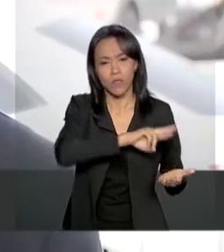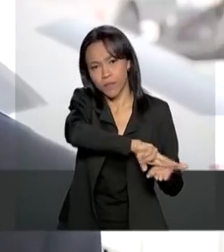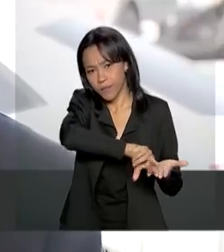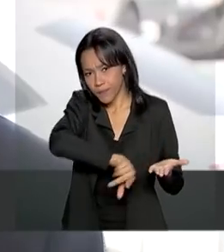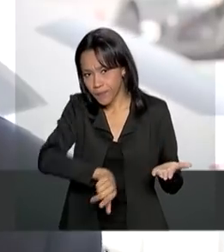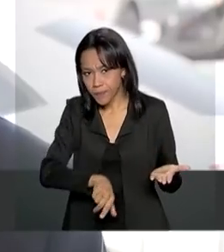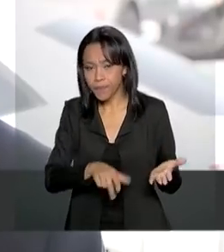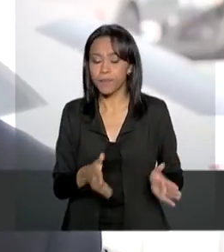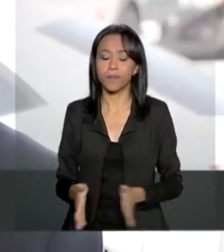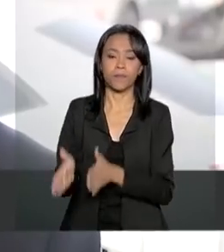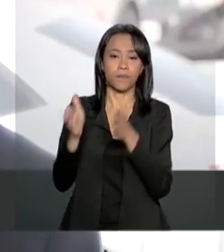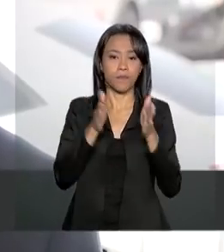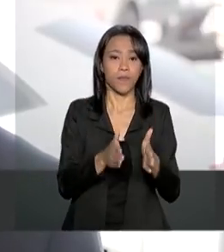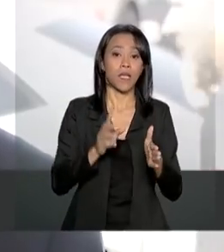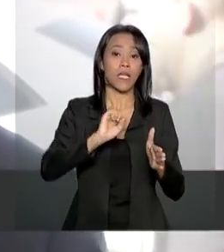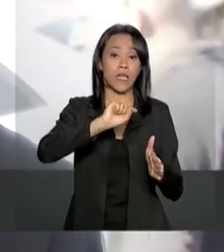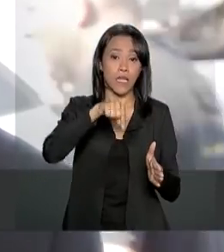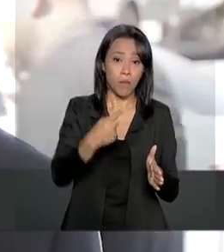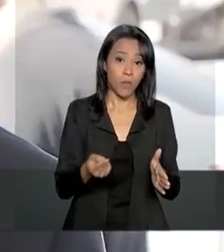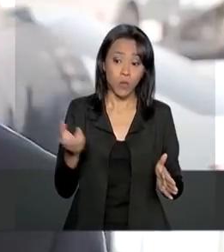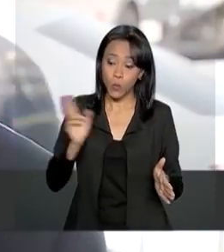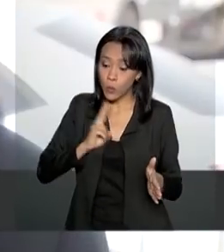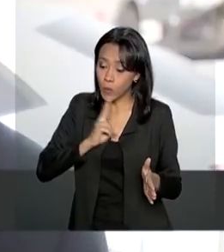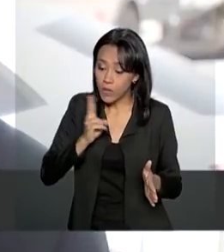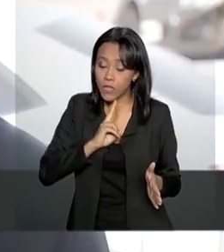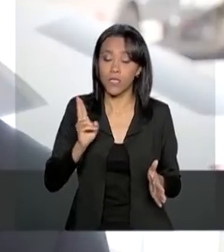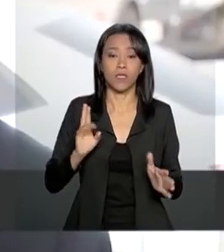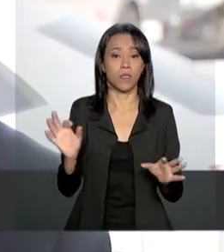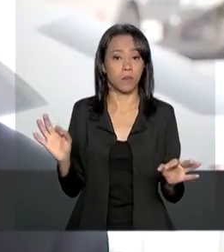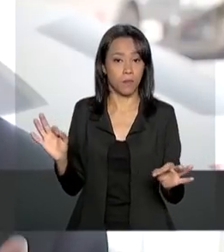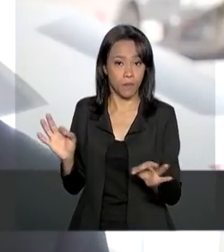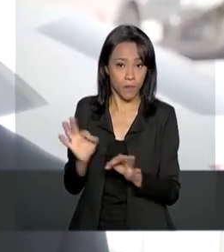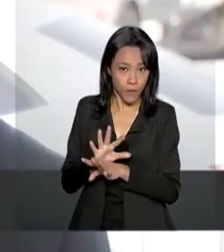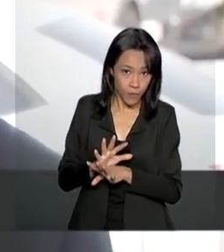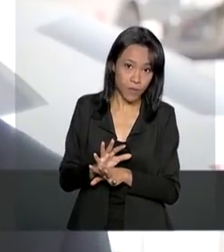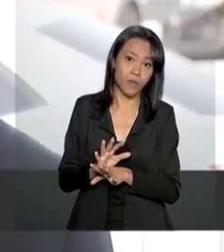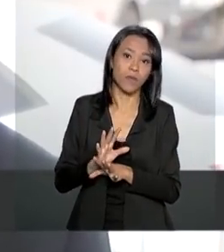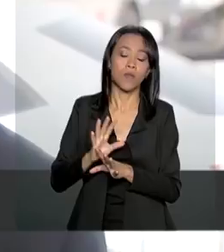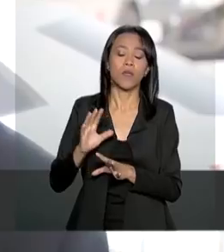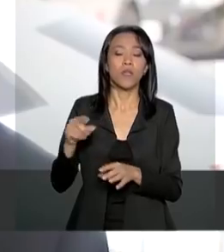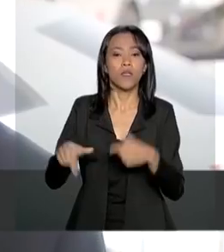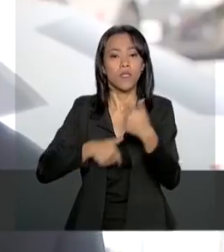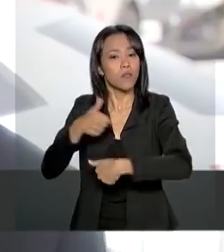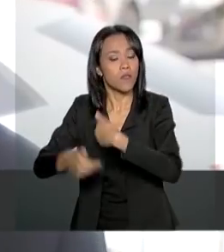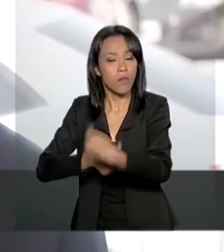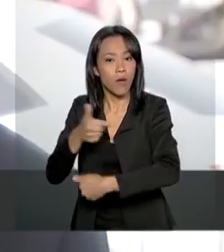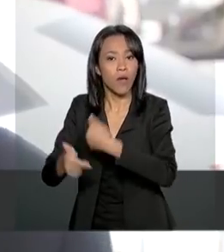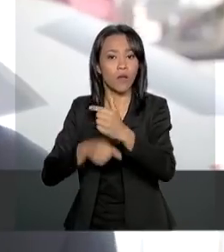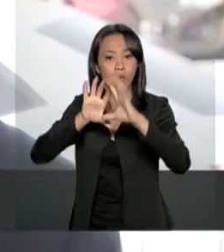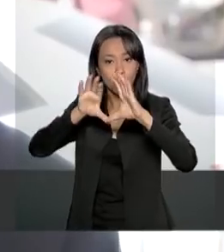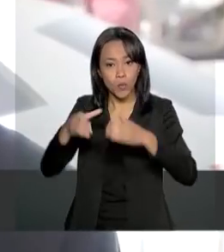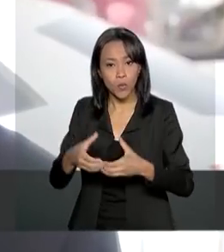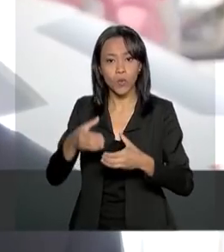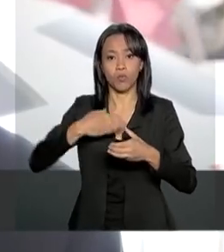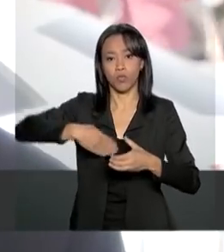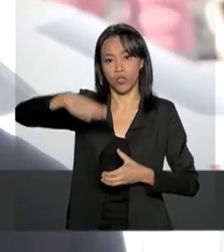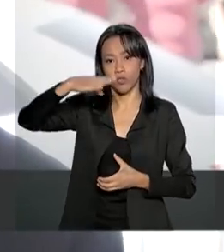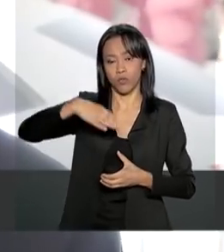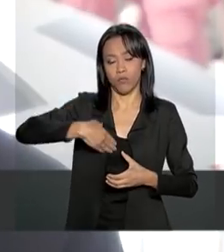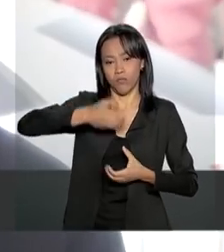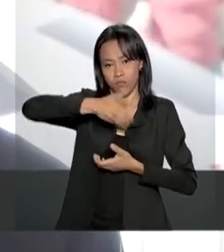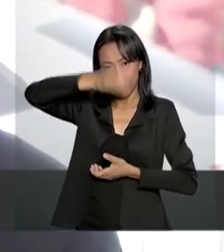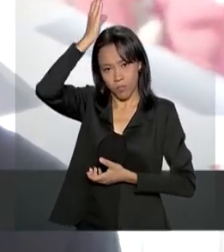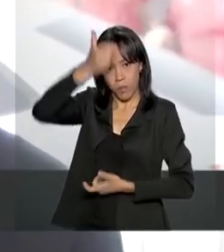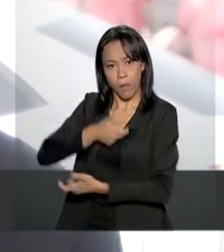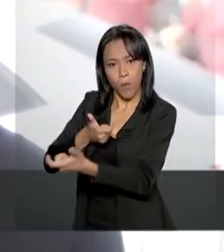Porém, ultrapassado esse momento de emergência inicial e de atuação de bombeiros e de defesa civil, é que a